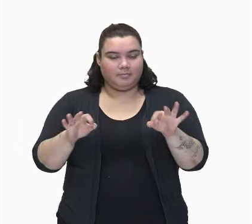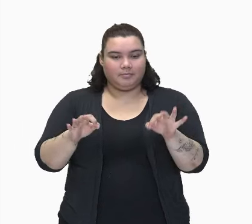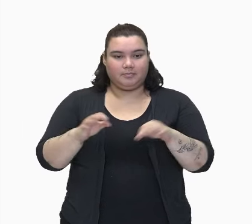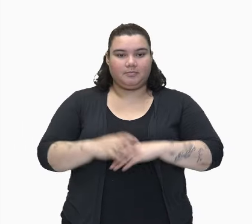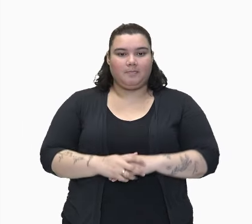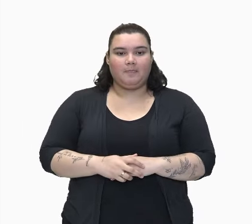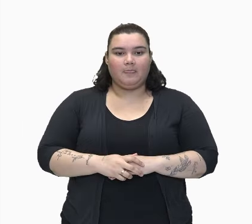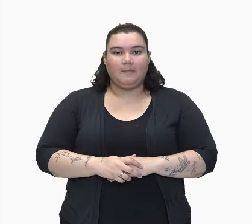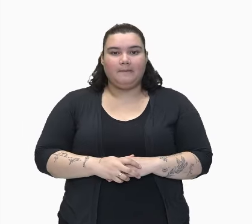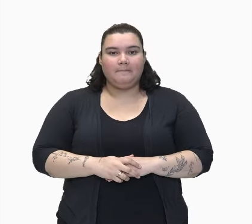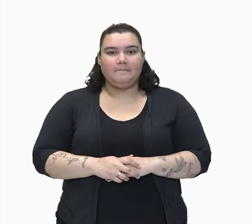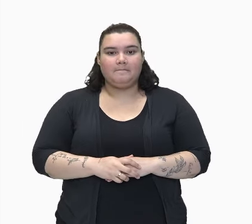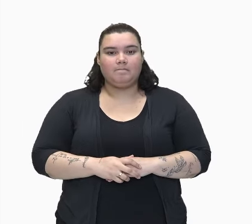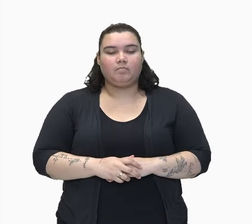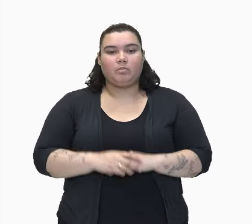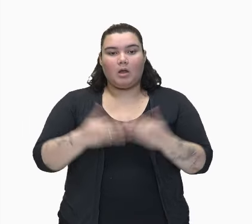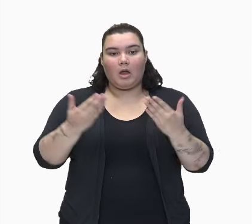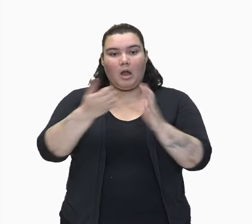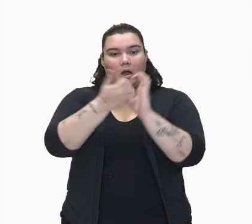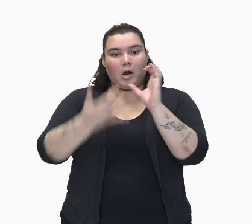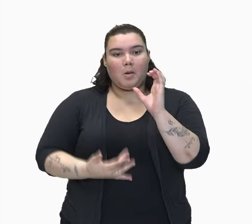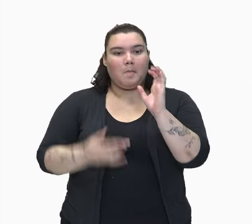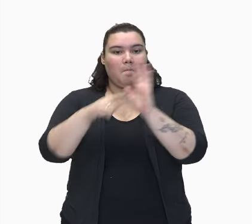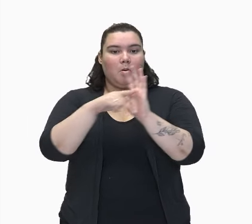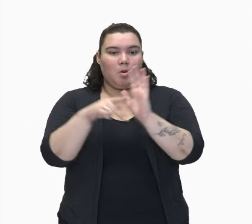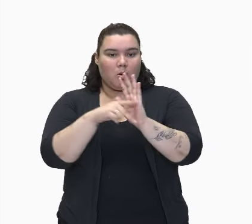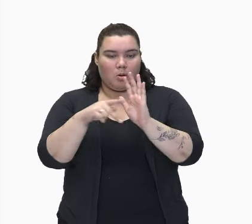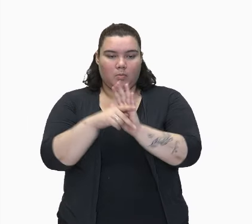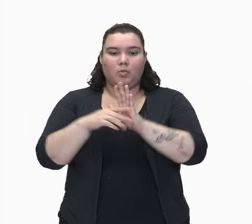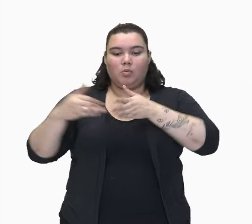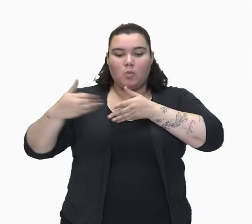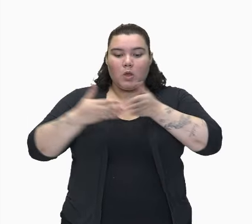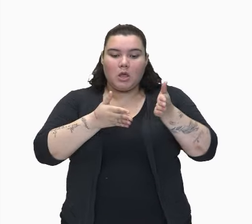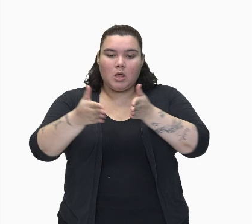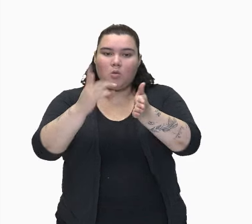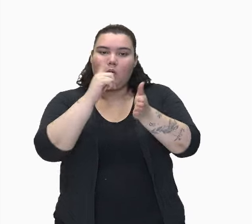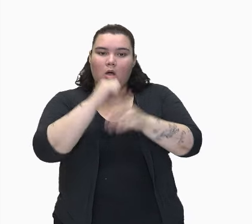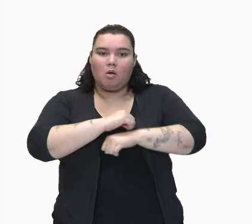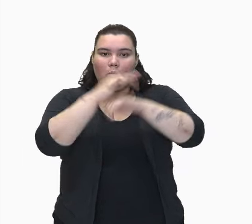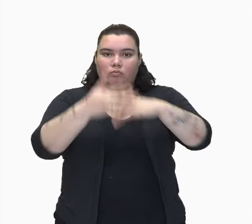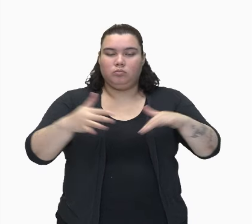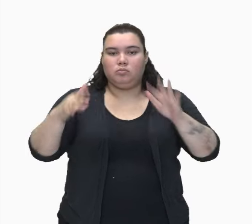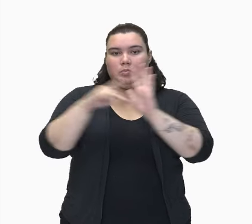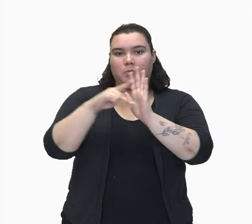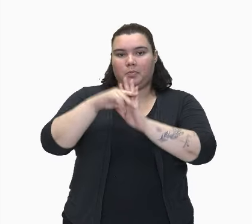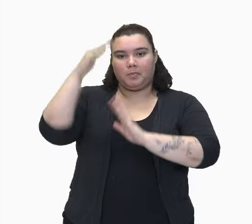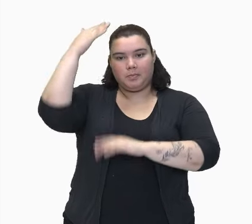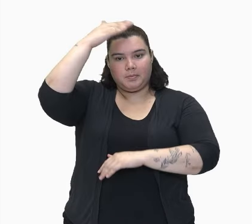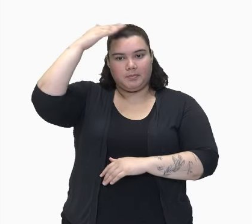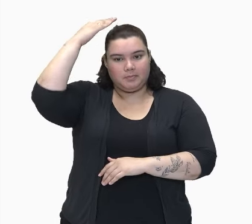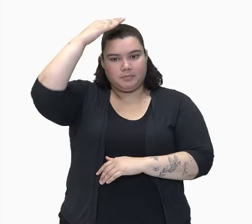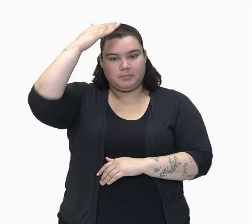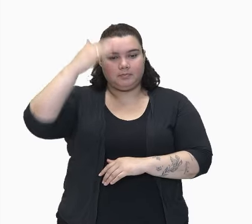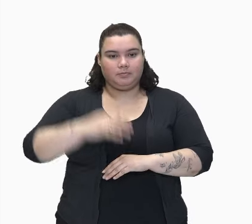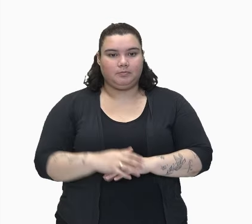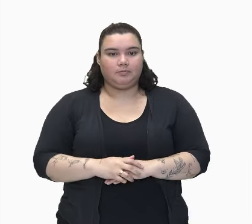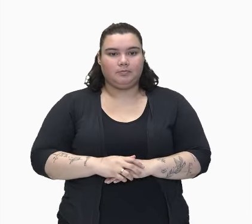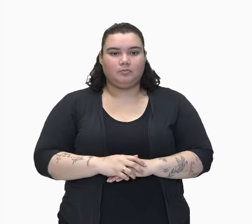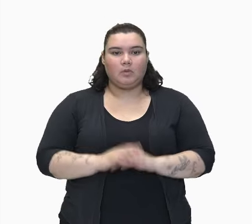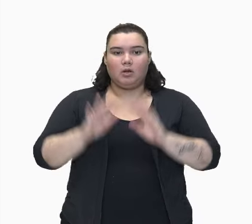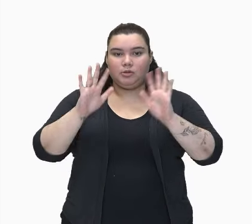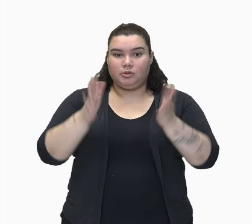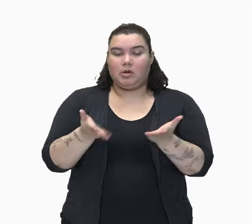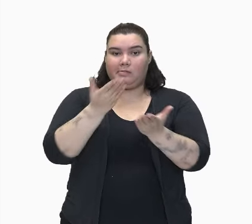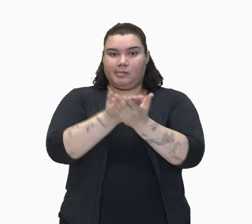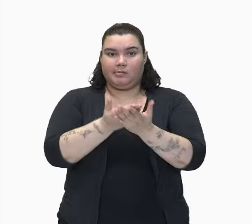características aí da parte da hidrografia do México, tá? Estudamos os aspectos